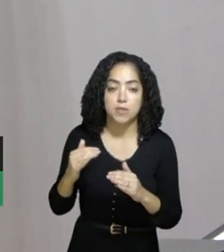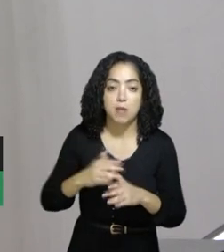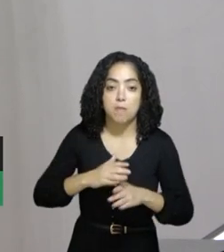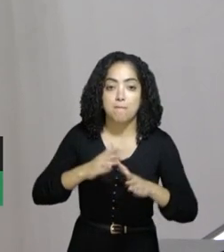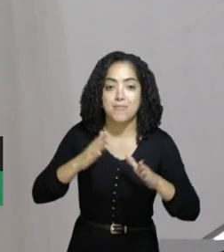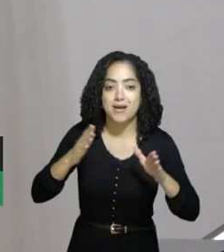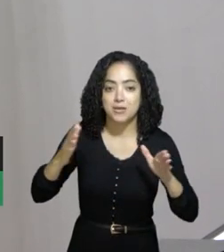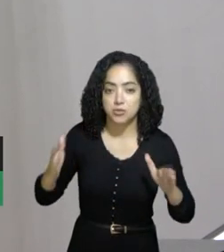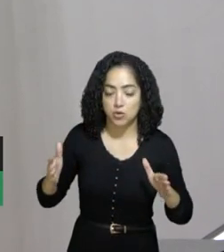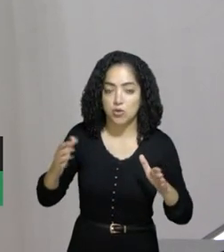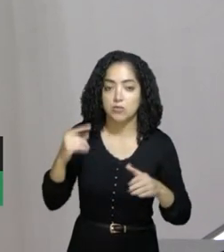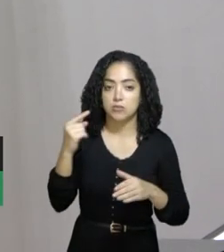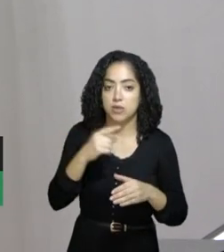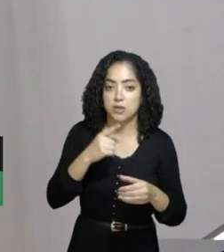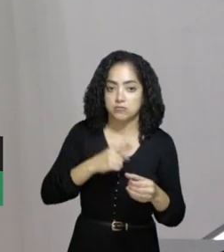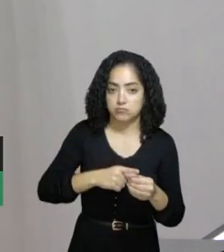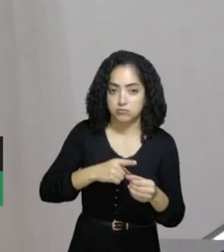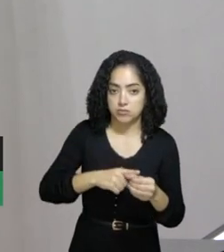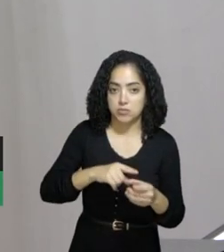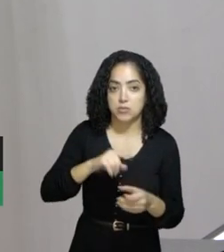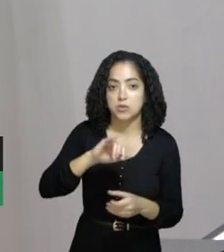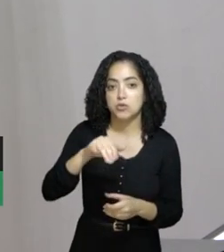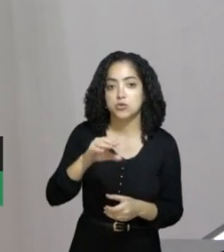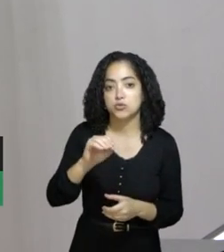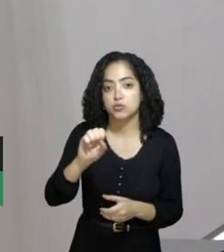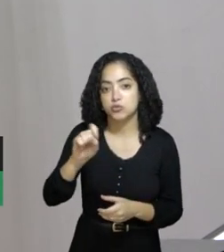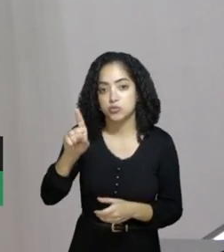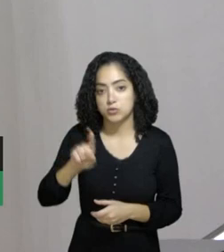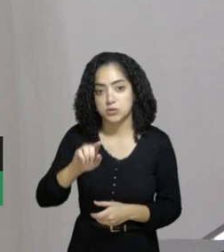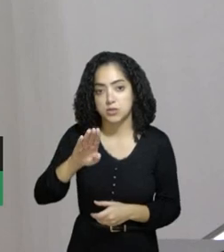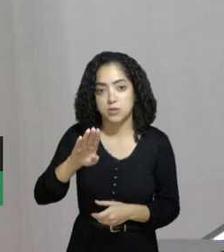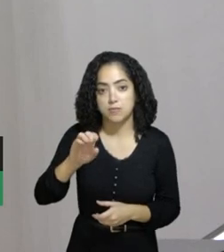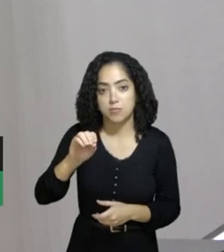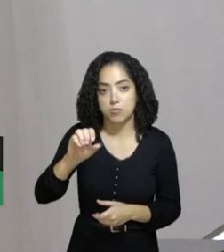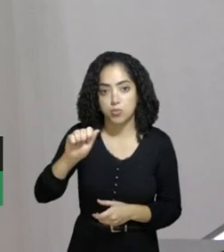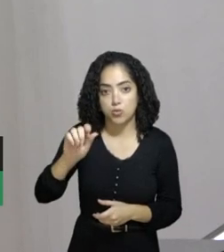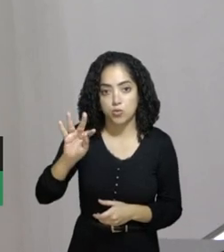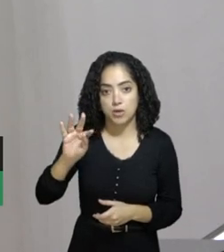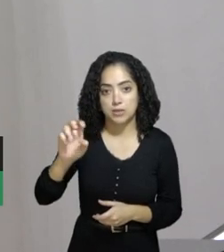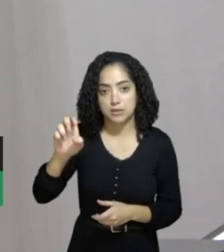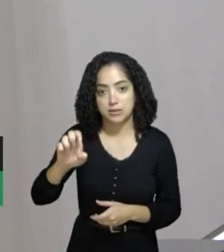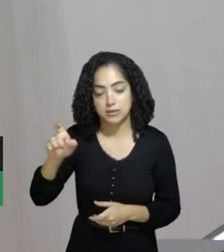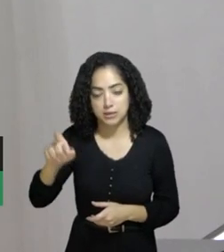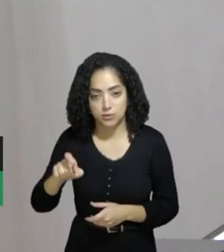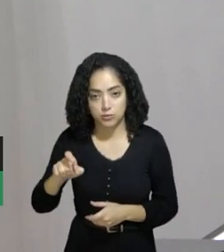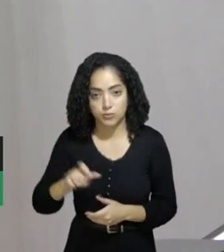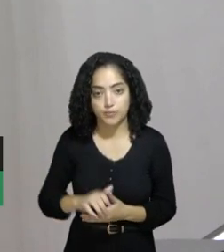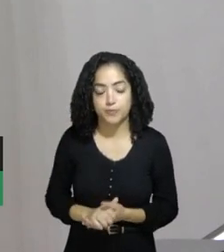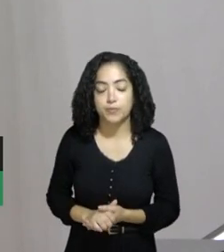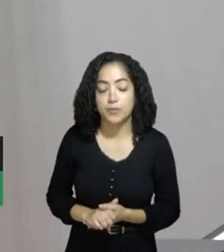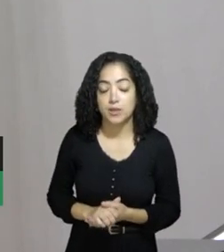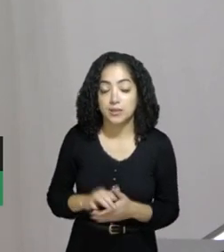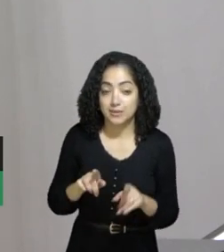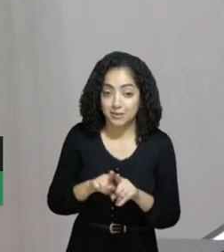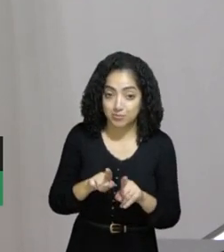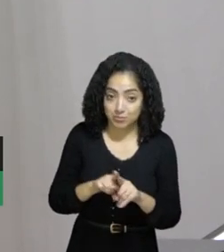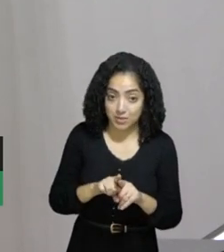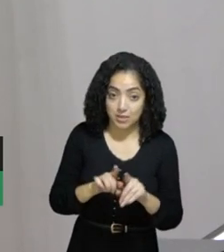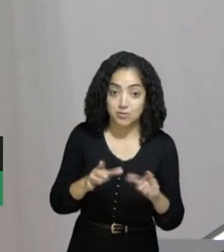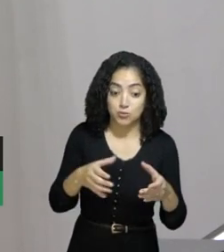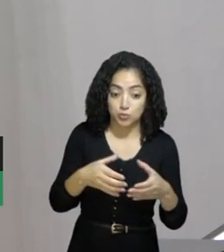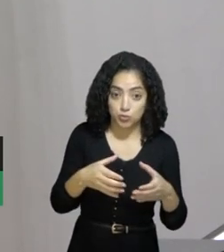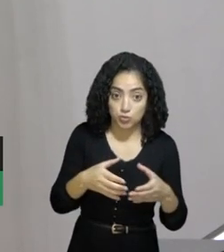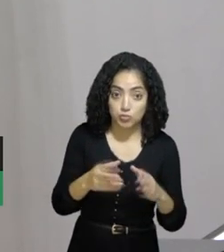situada no município de José Boatê. Além de haver um processo conturbado com a população indígena dona do terreno,